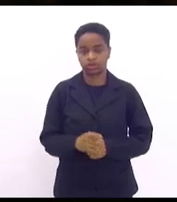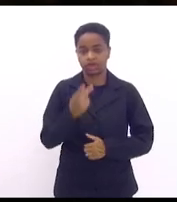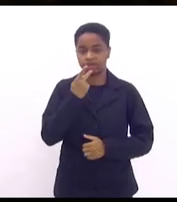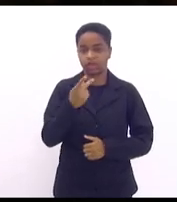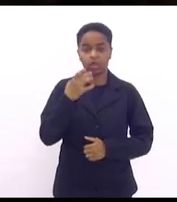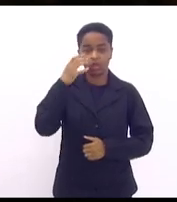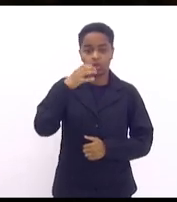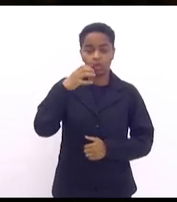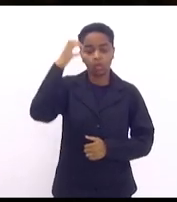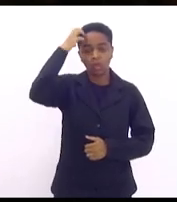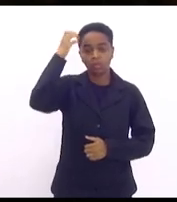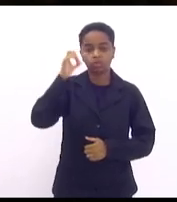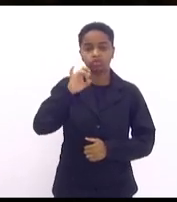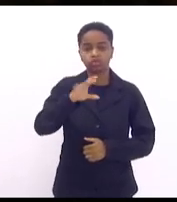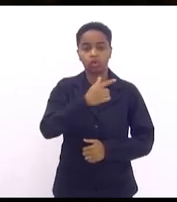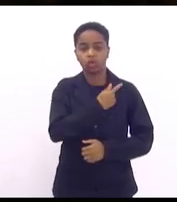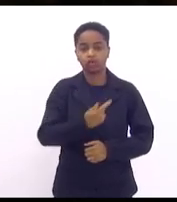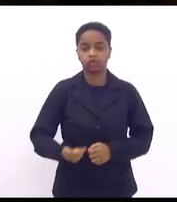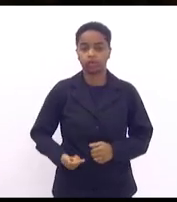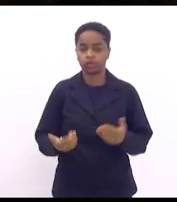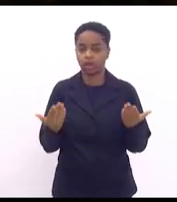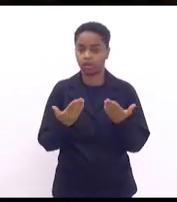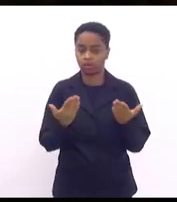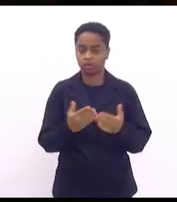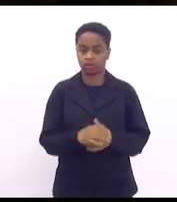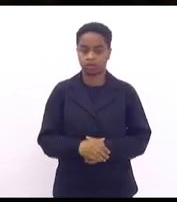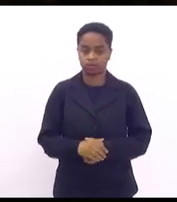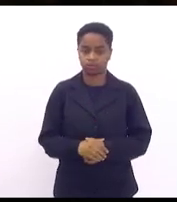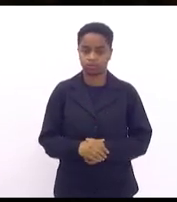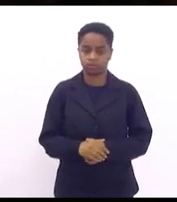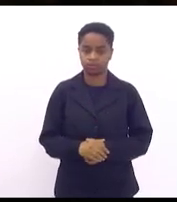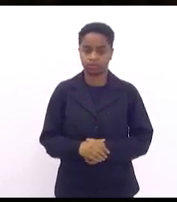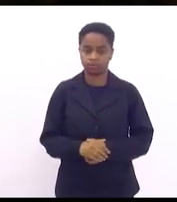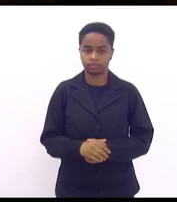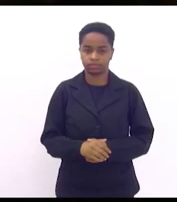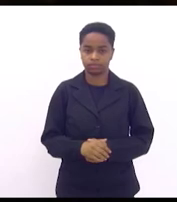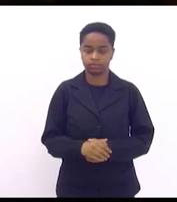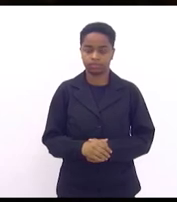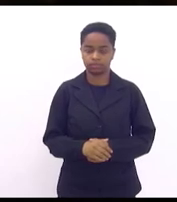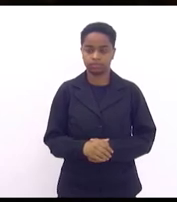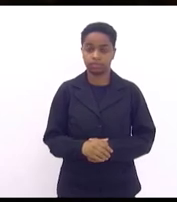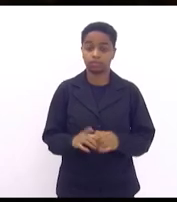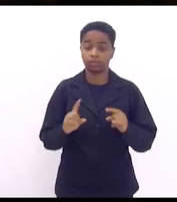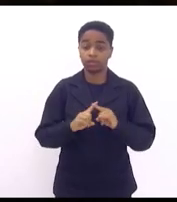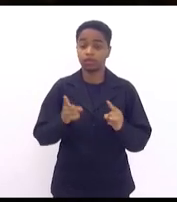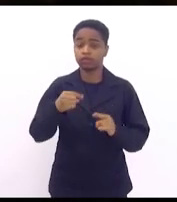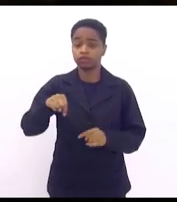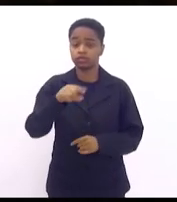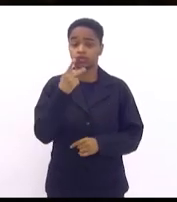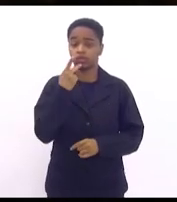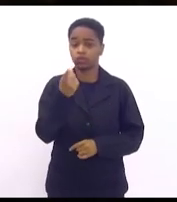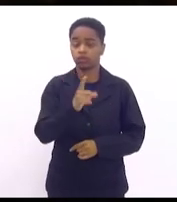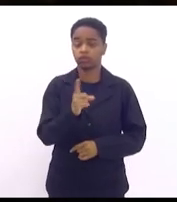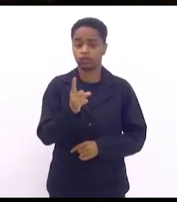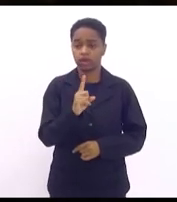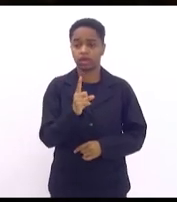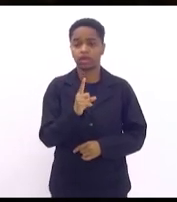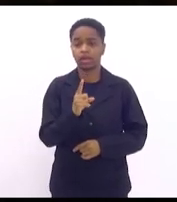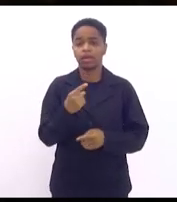é somente do governador atual do nosso estado. Agora, ninguém vem para cá falar quando